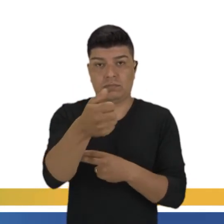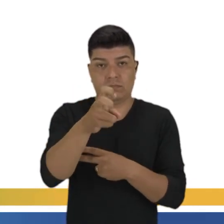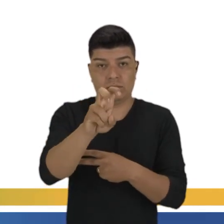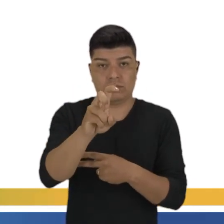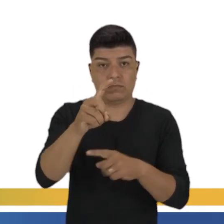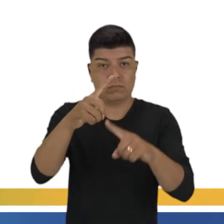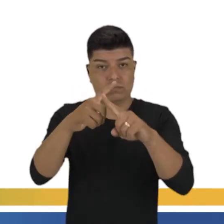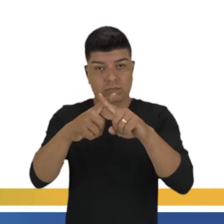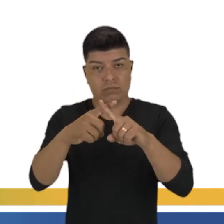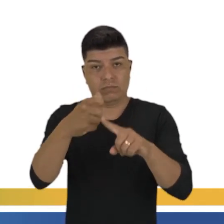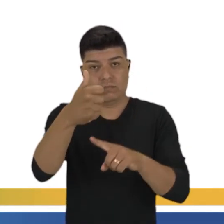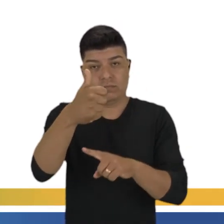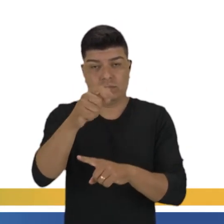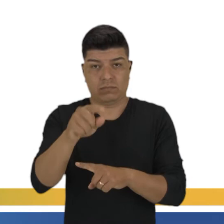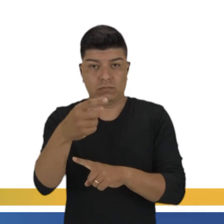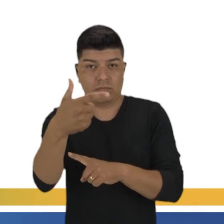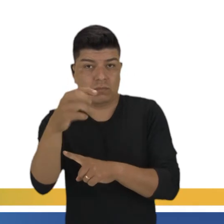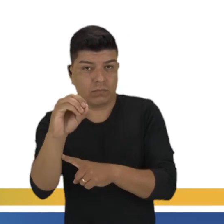vezes 1,20.